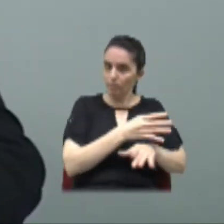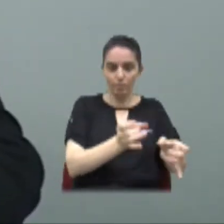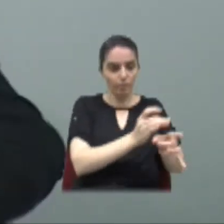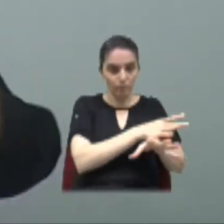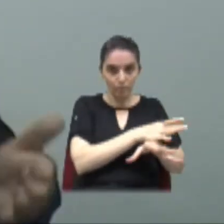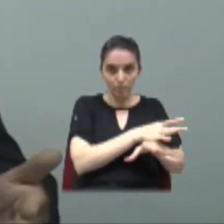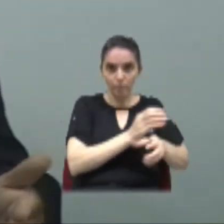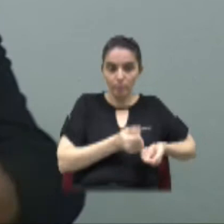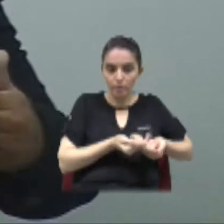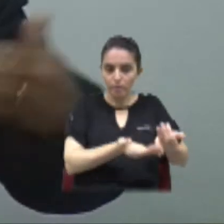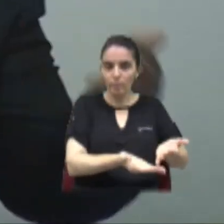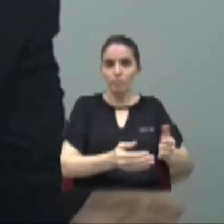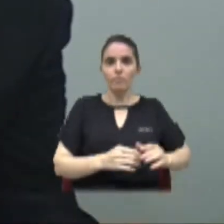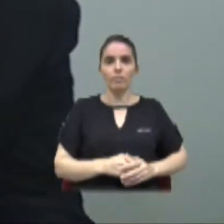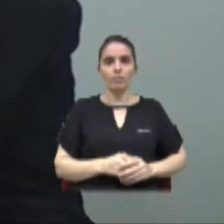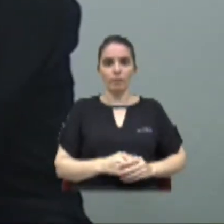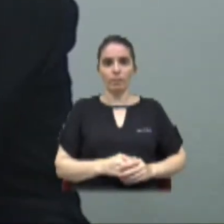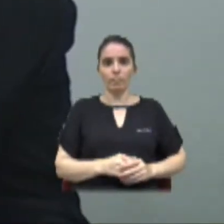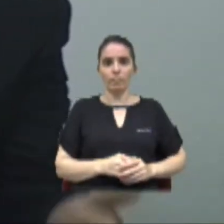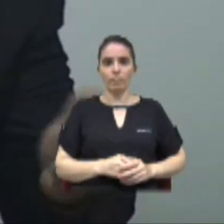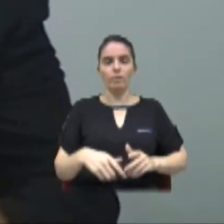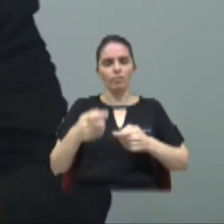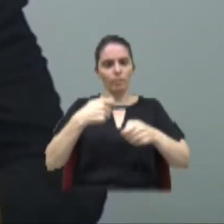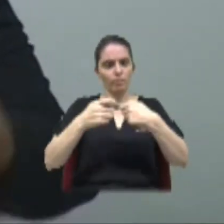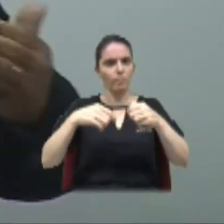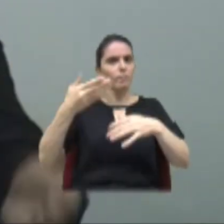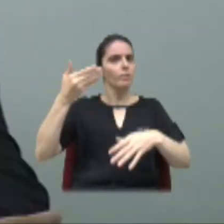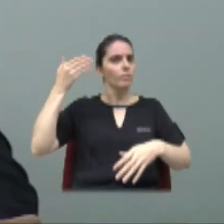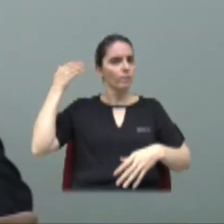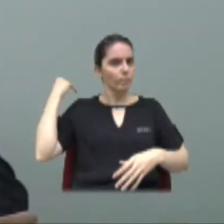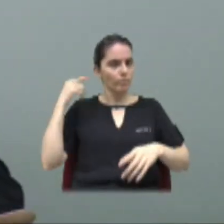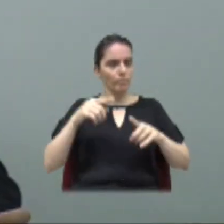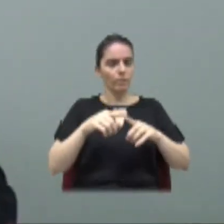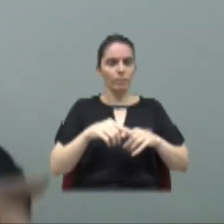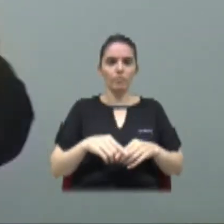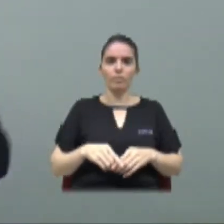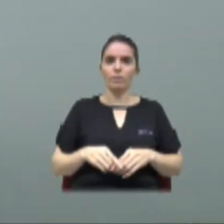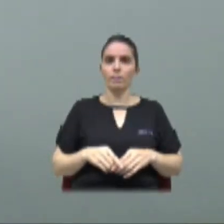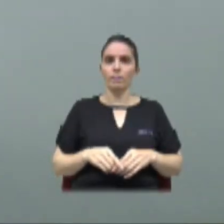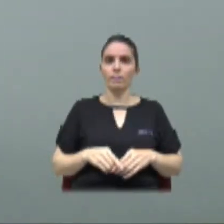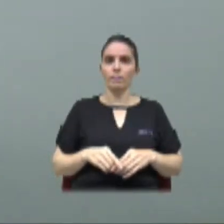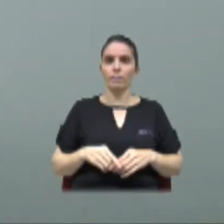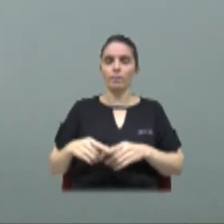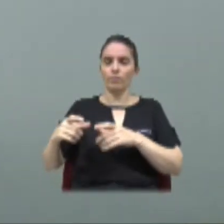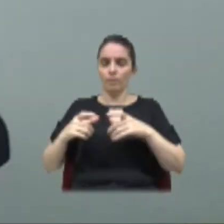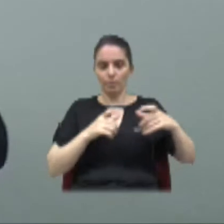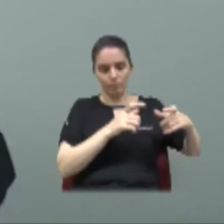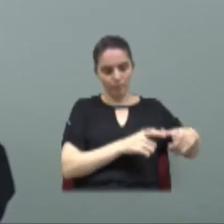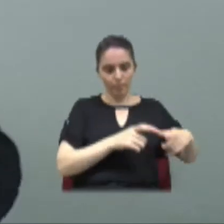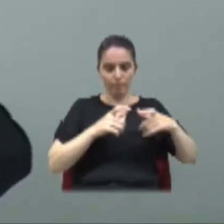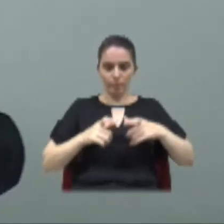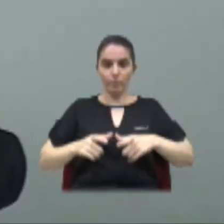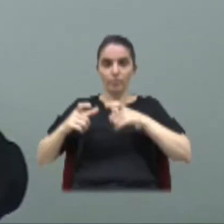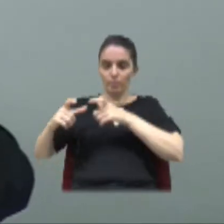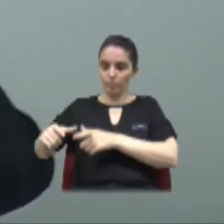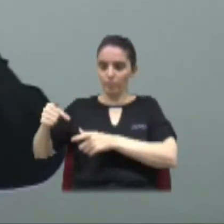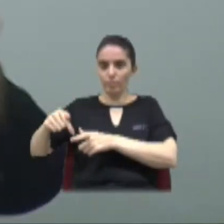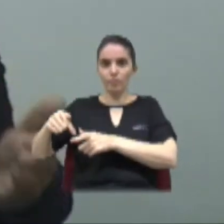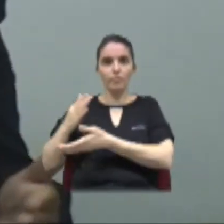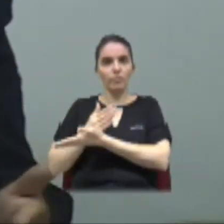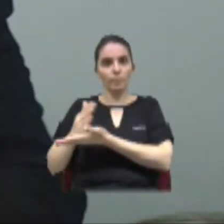Entre projetos, entrega, se passaram aproximadamente 3 anos, não chegou a 4 anos. Então, um